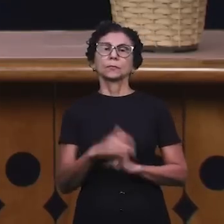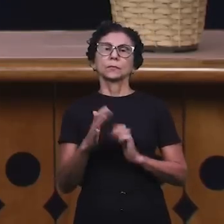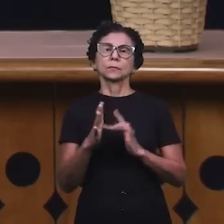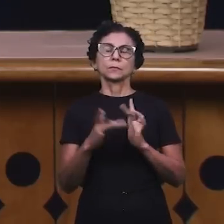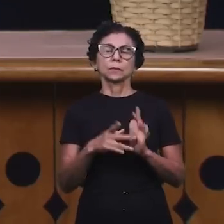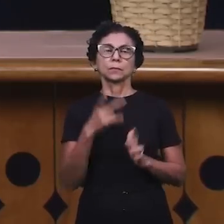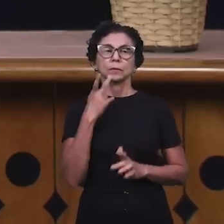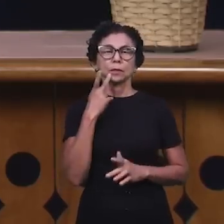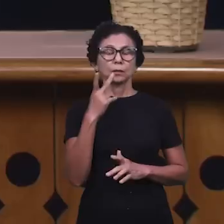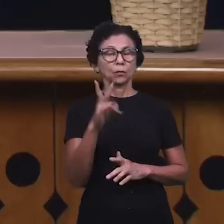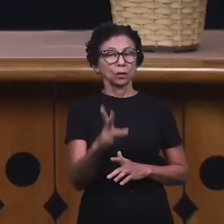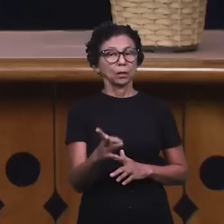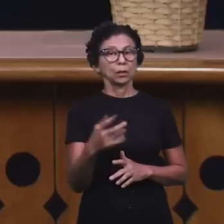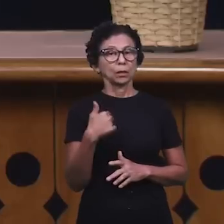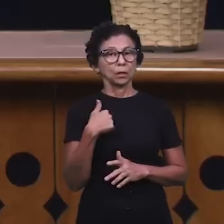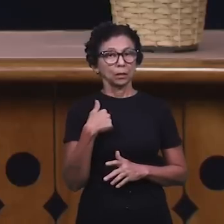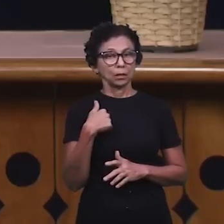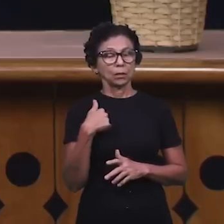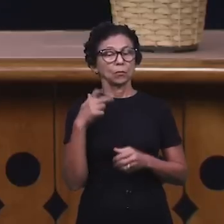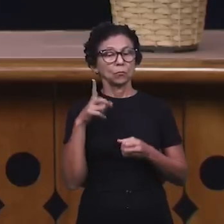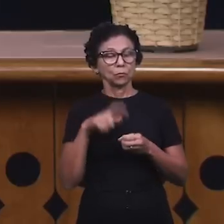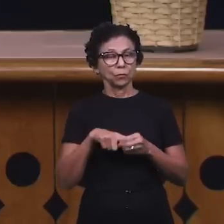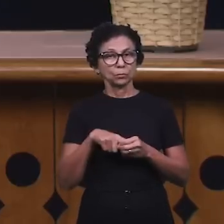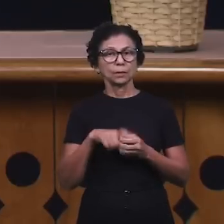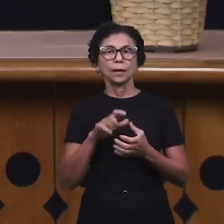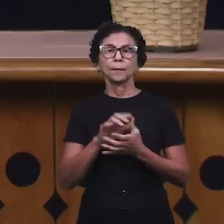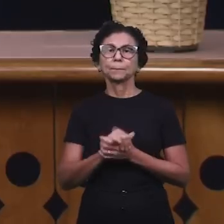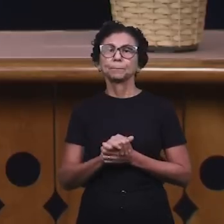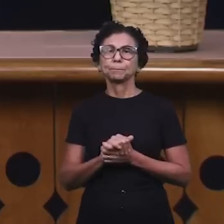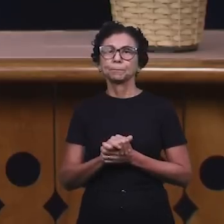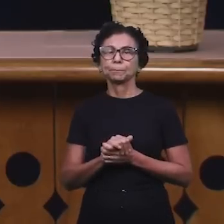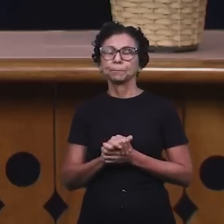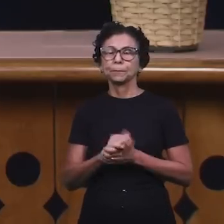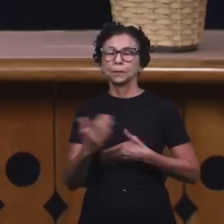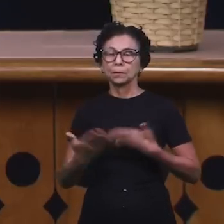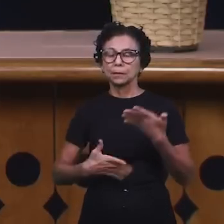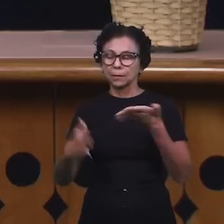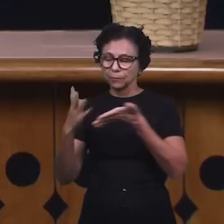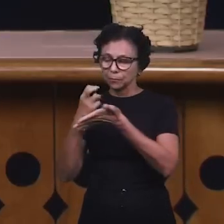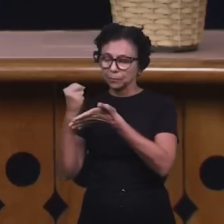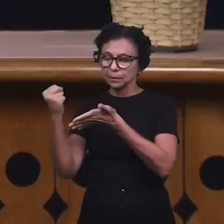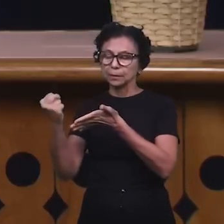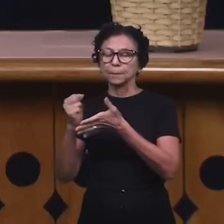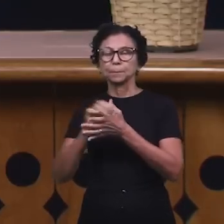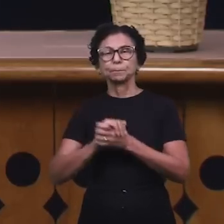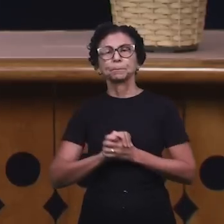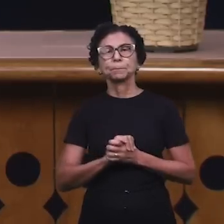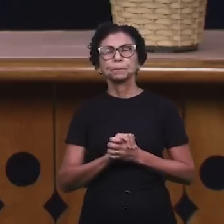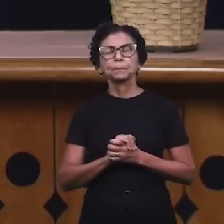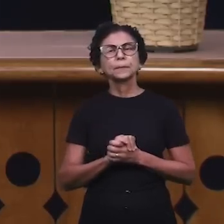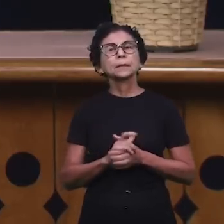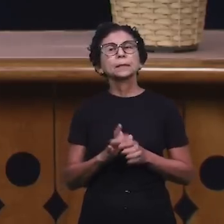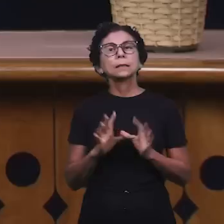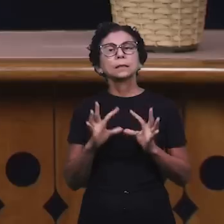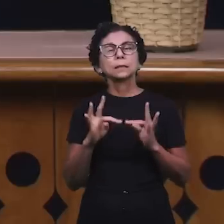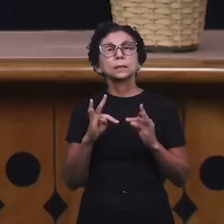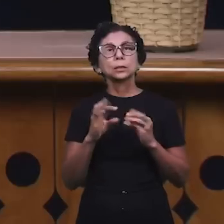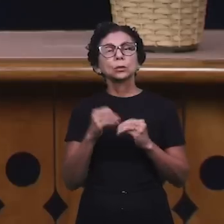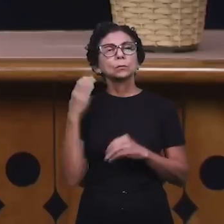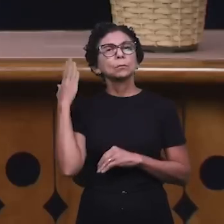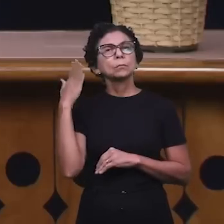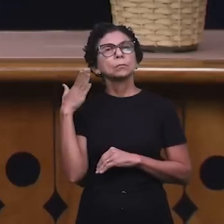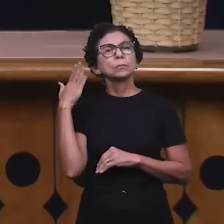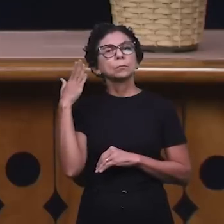para o Pai e iria voltar para buscar os seus servos. E sabiam da volta de Jesus. E todo o sermão profético